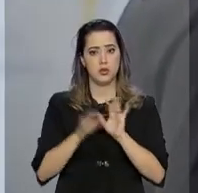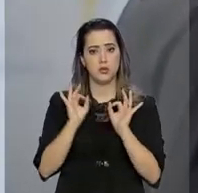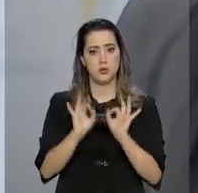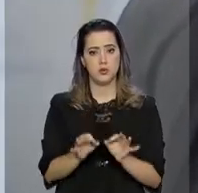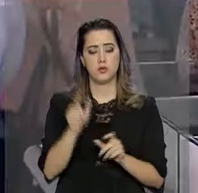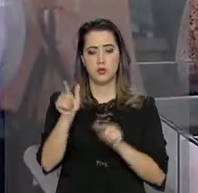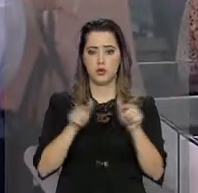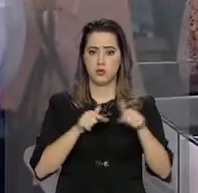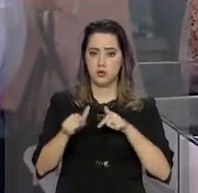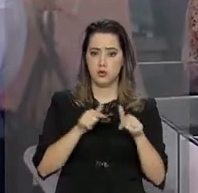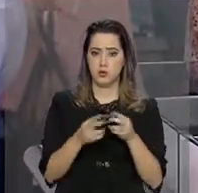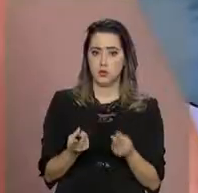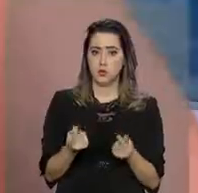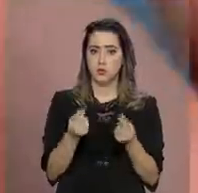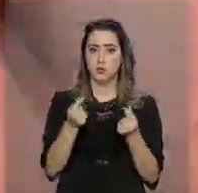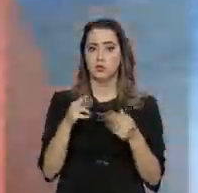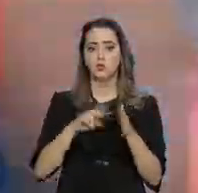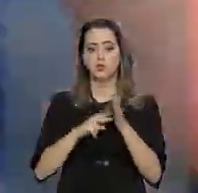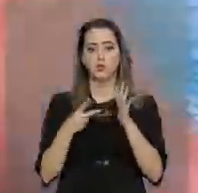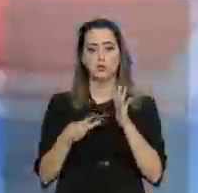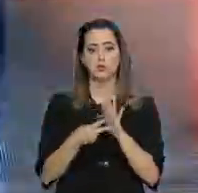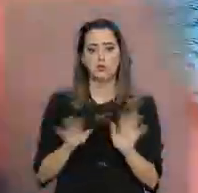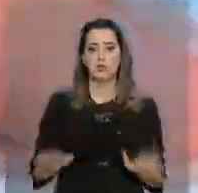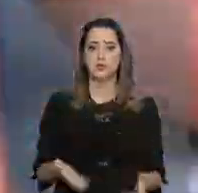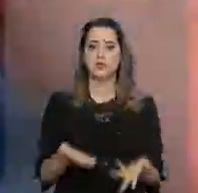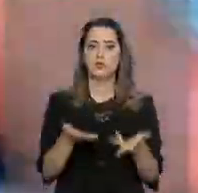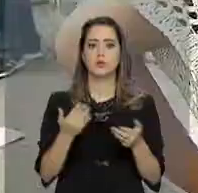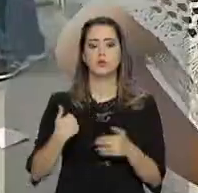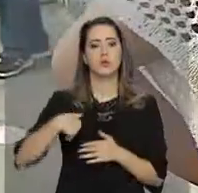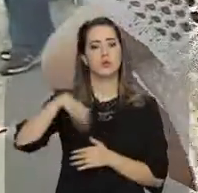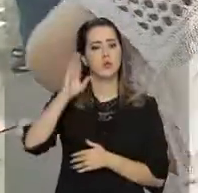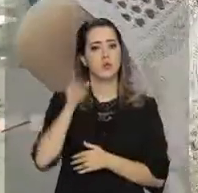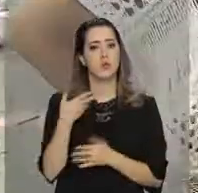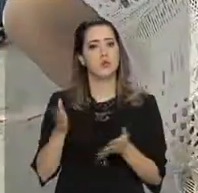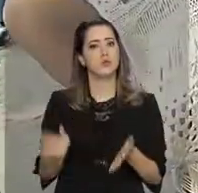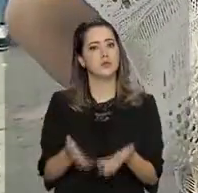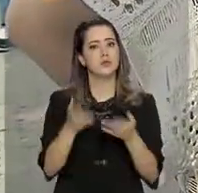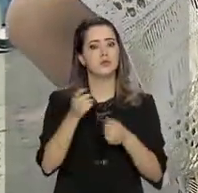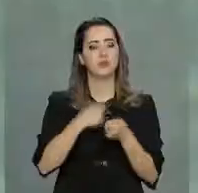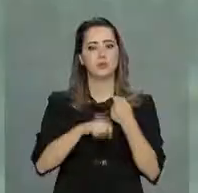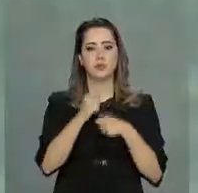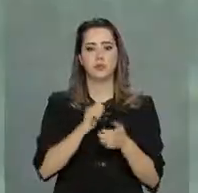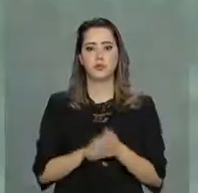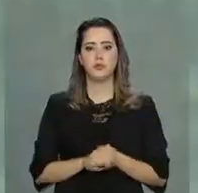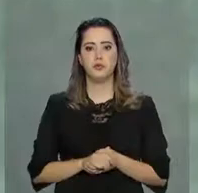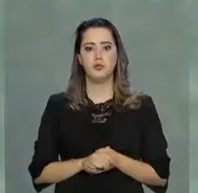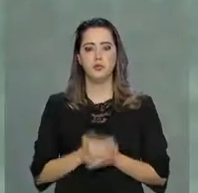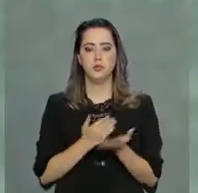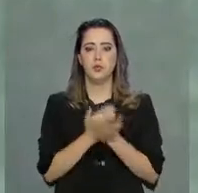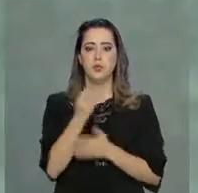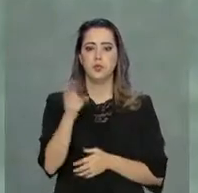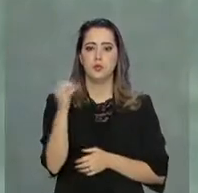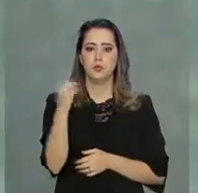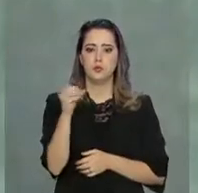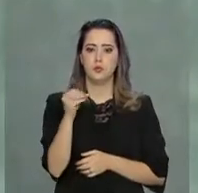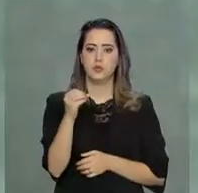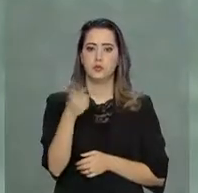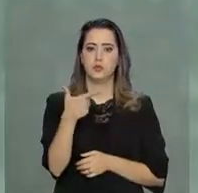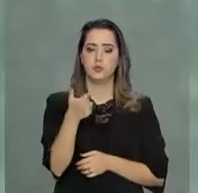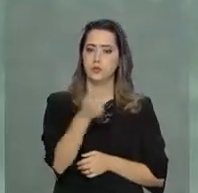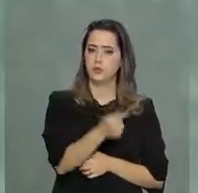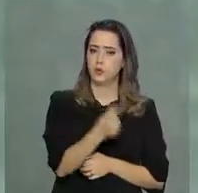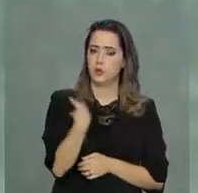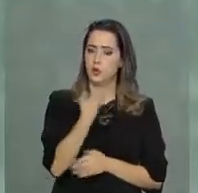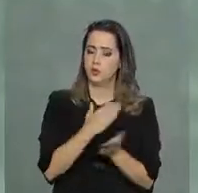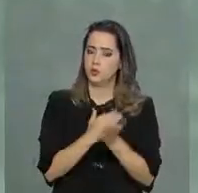e dinheiro que representa um estímulo a mais para aquecer a economia desde outubro de 2007 quando